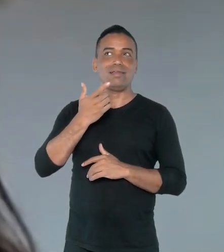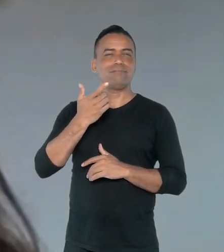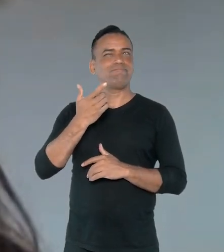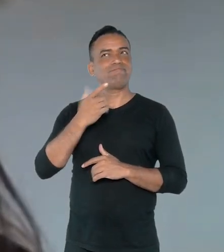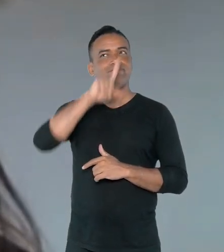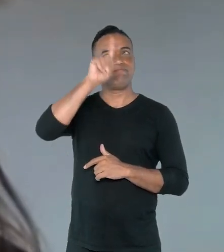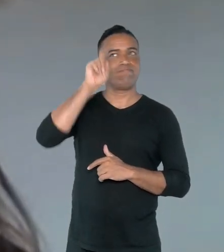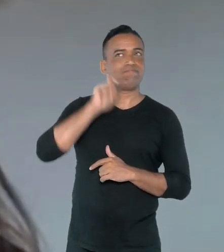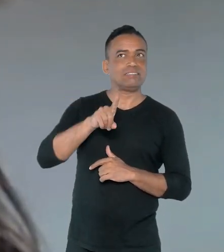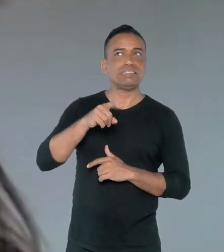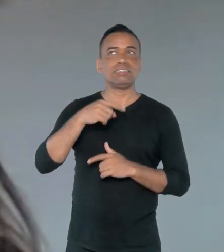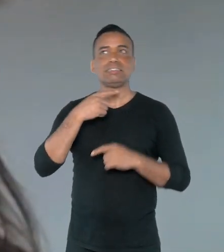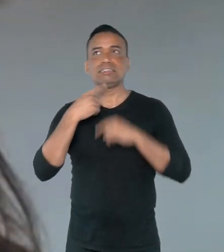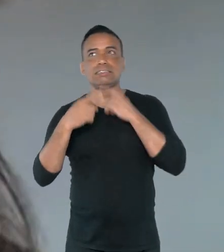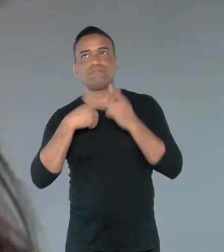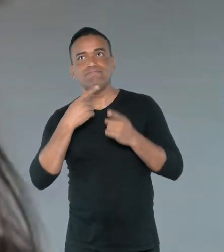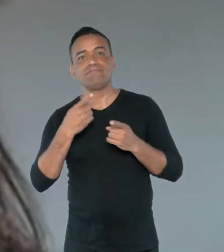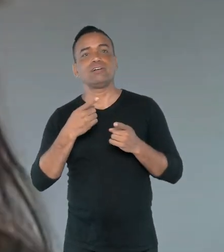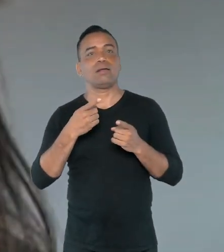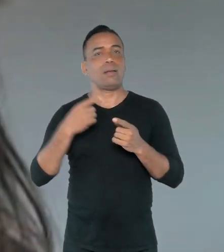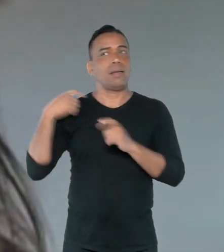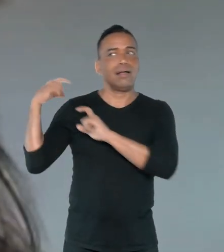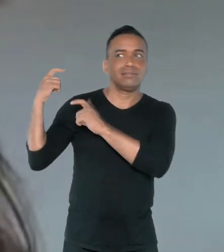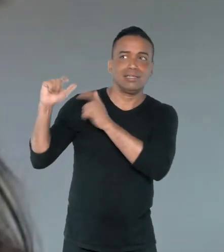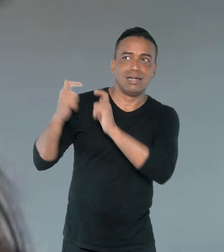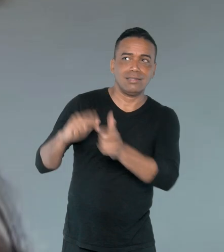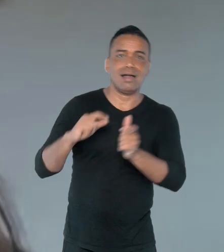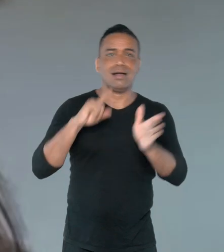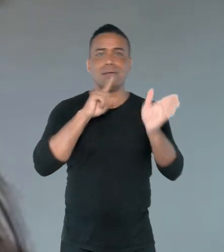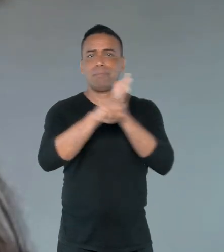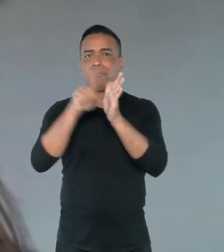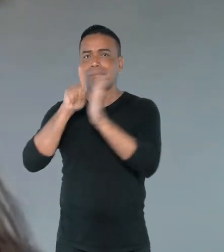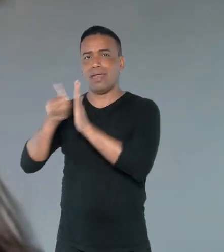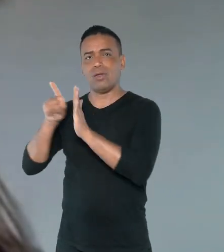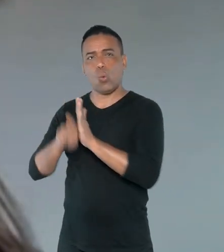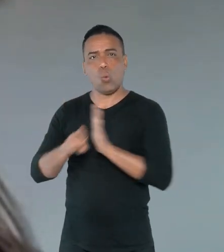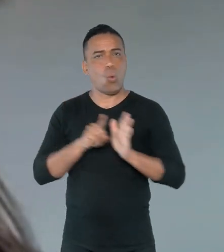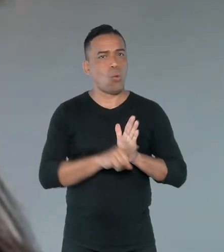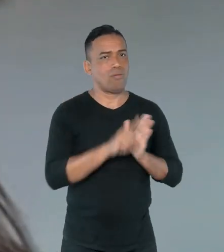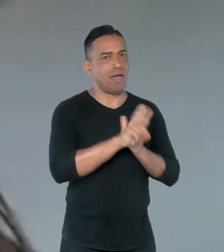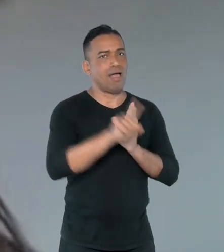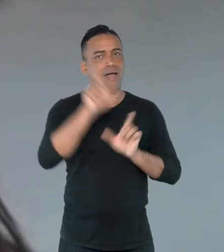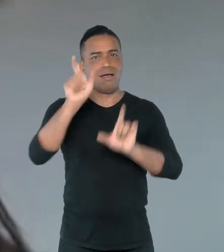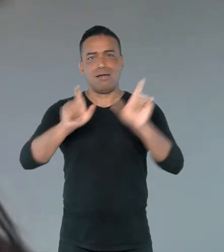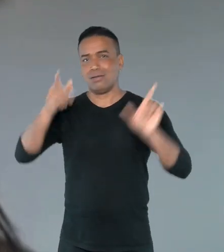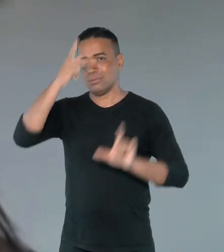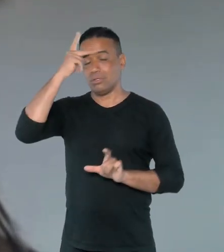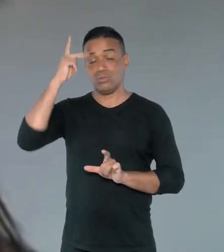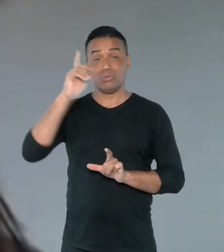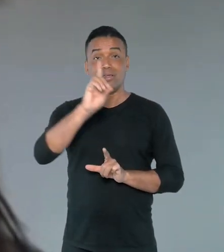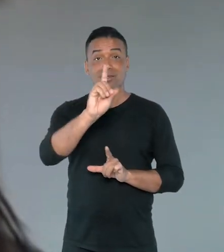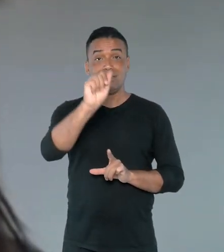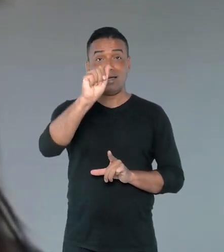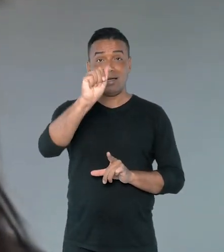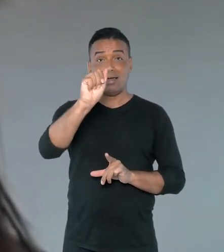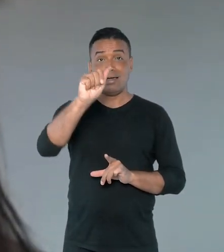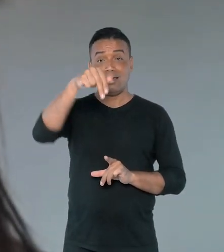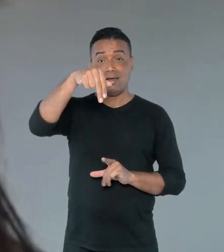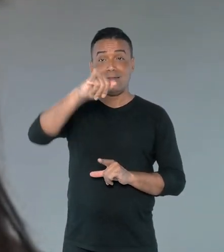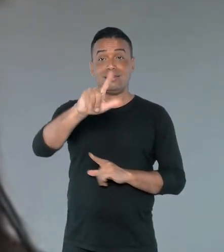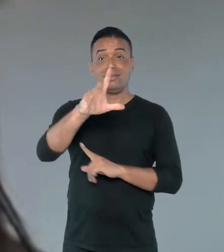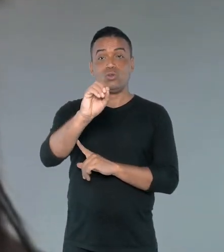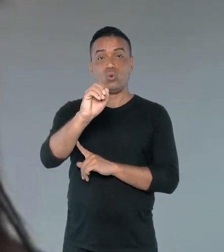questionar essa questão da ancestralidade, a perguntar para as pessoas, né? Porque o Danilo, ele